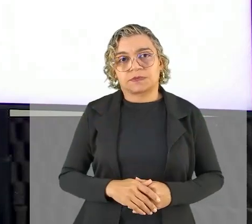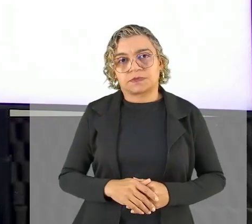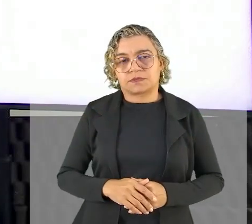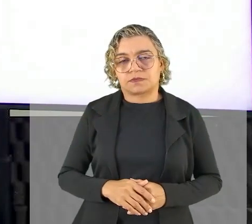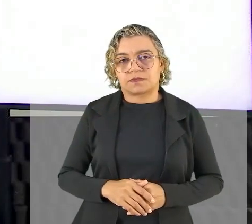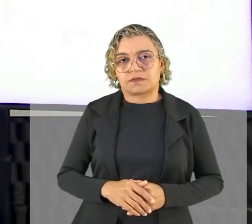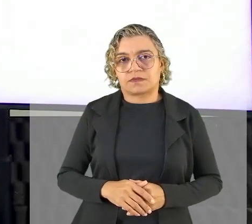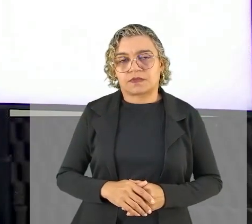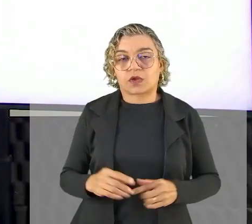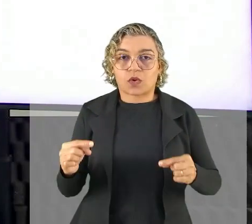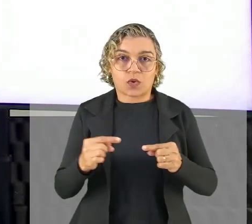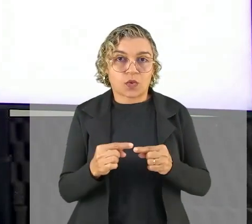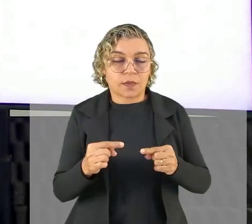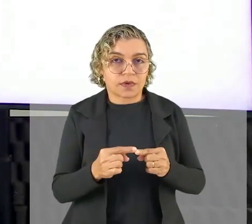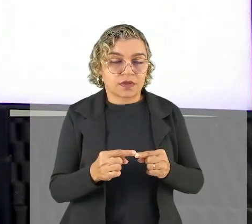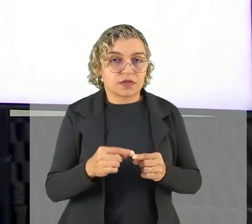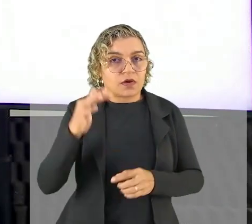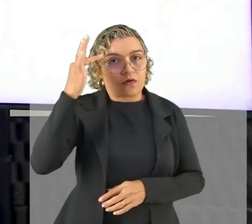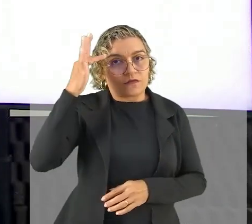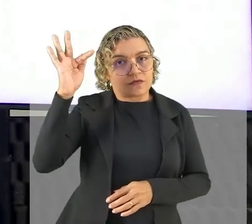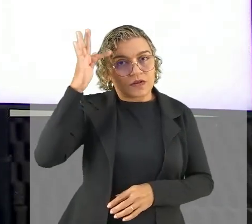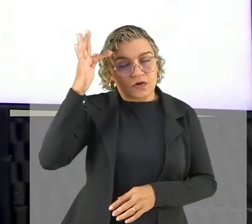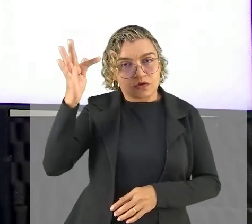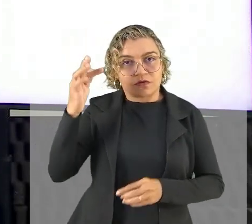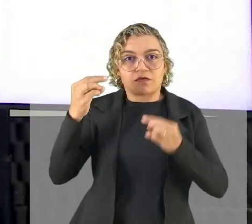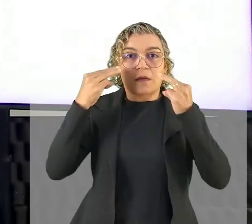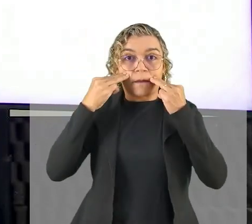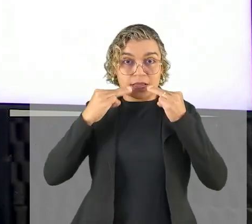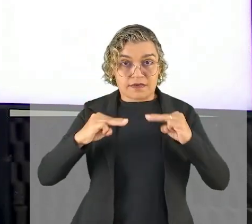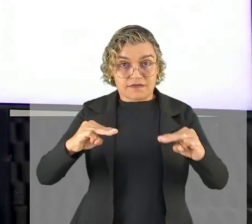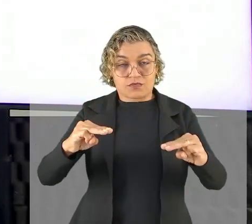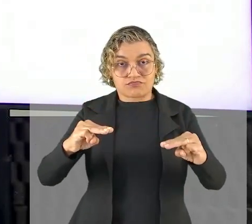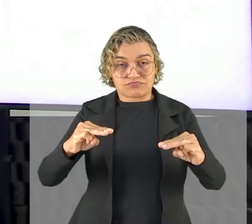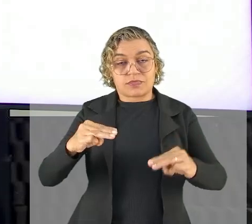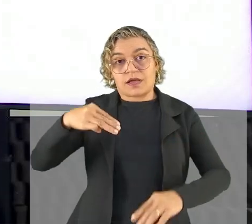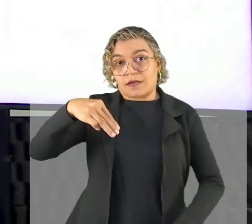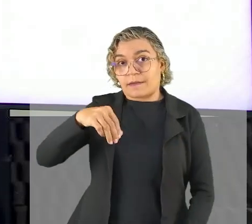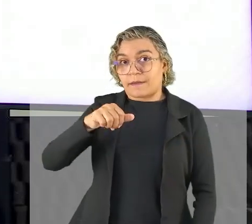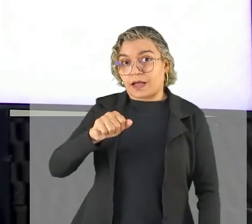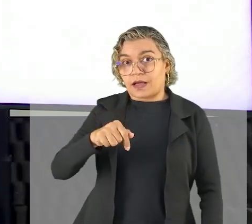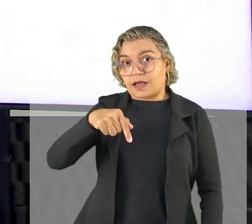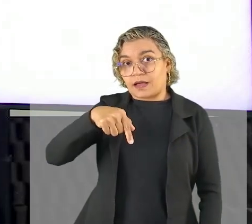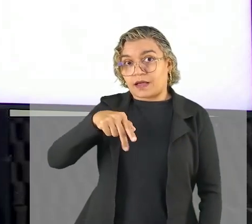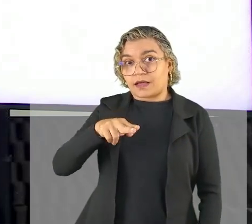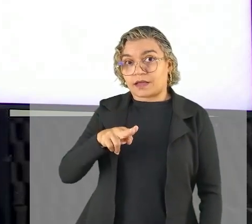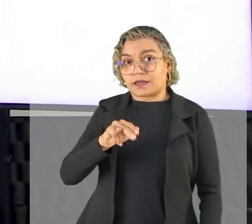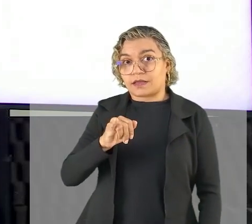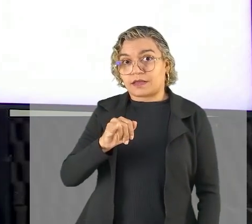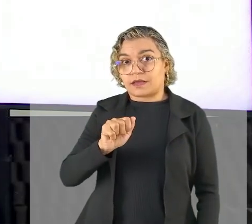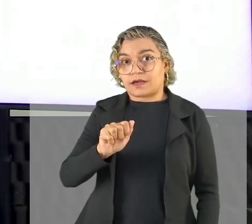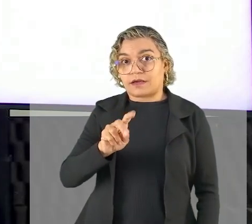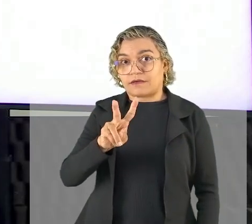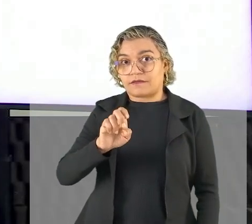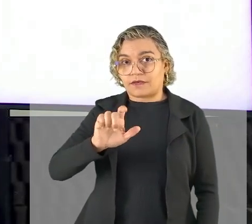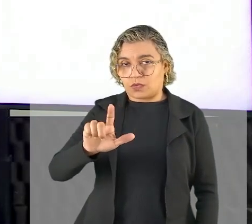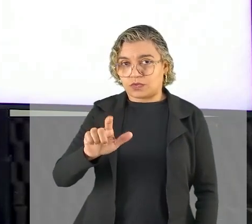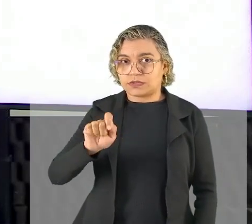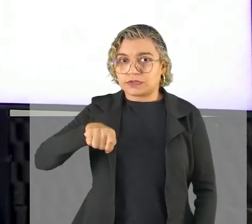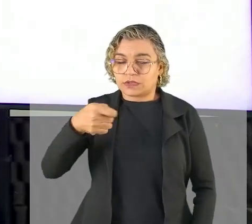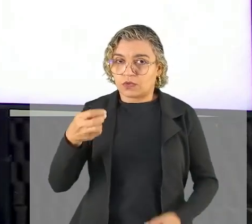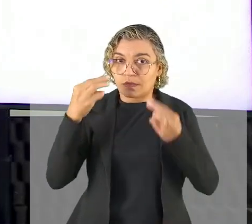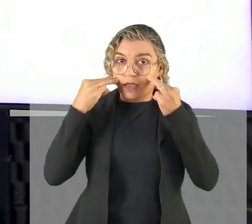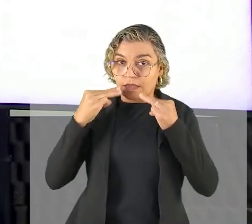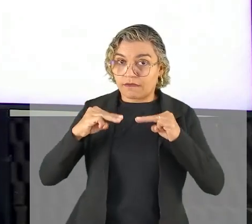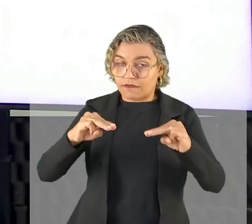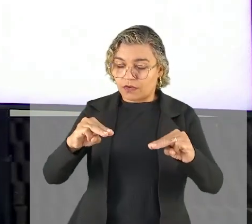ao filósofo político Maquiavel, né? E aqui não é uma discussão de natureza política, é uma discussão